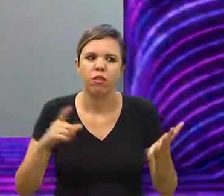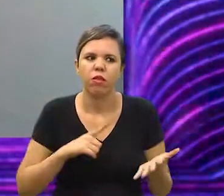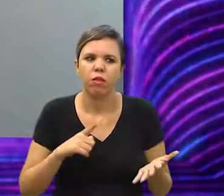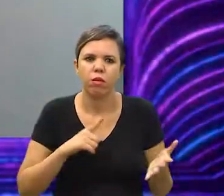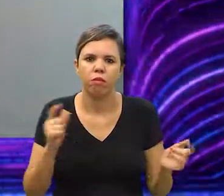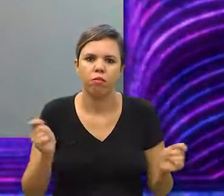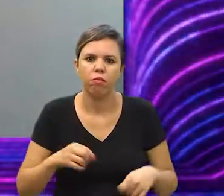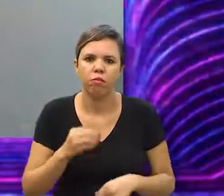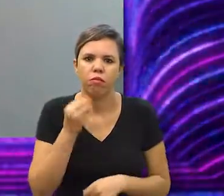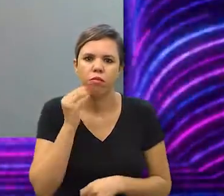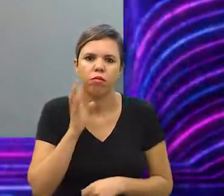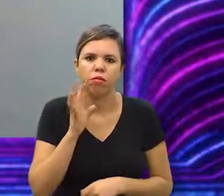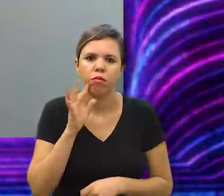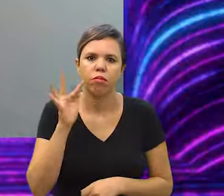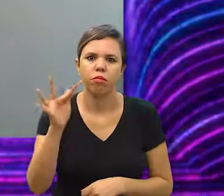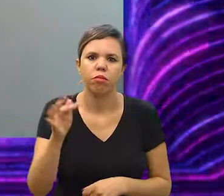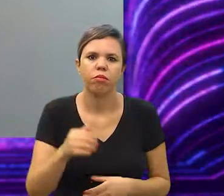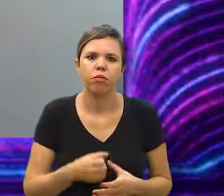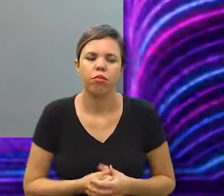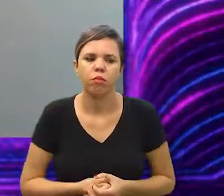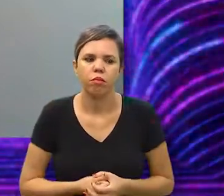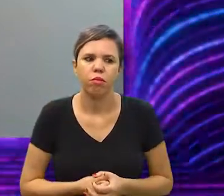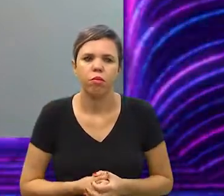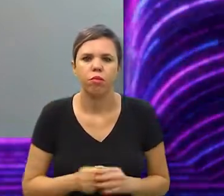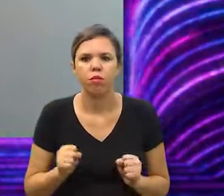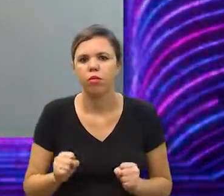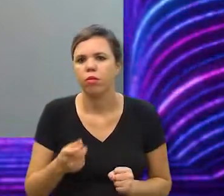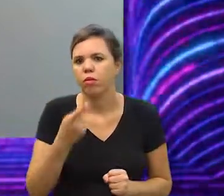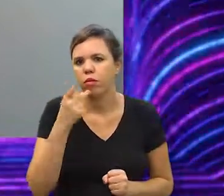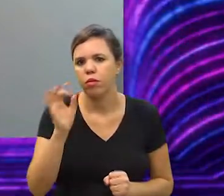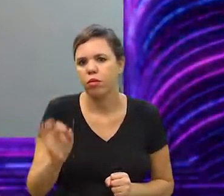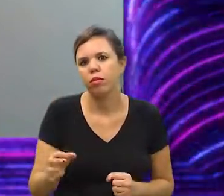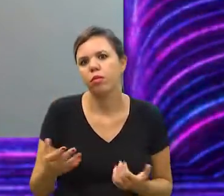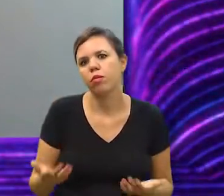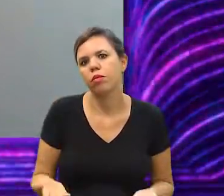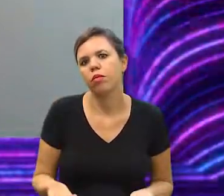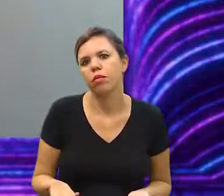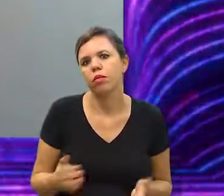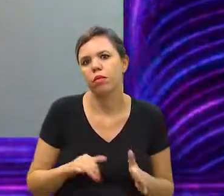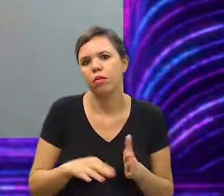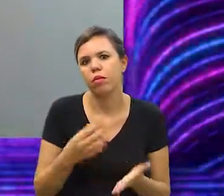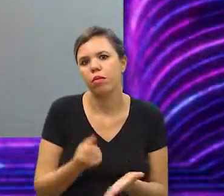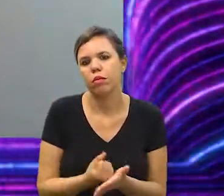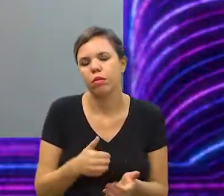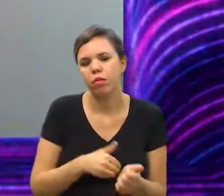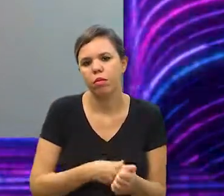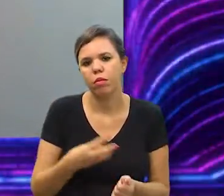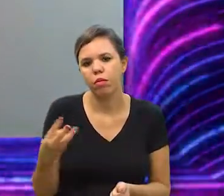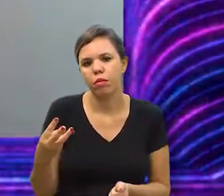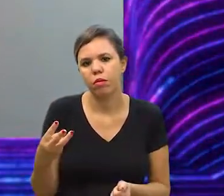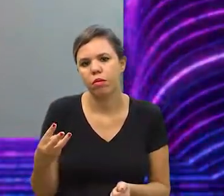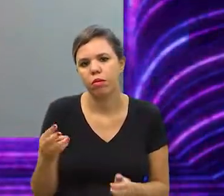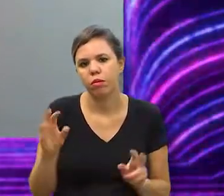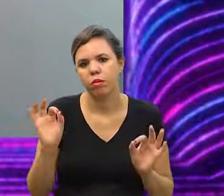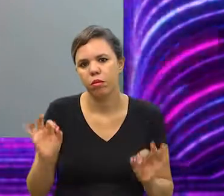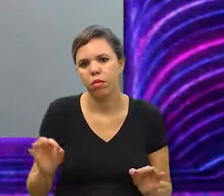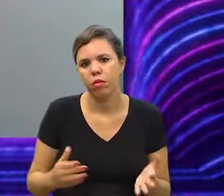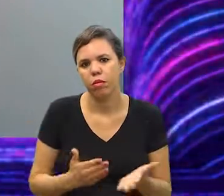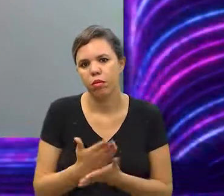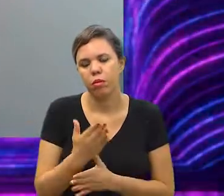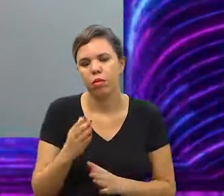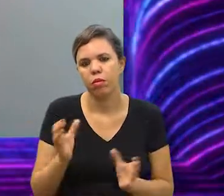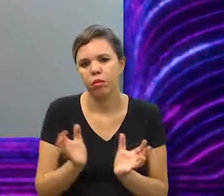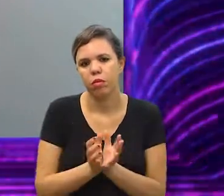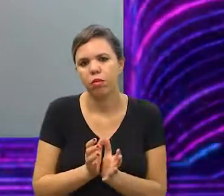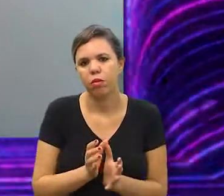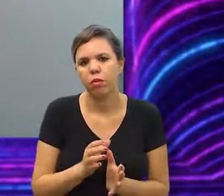muita possibilidade legal para o futuro, mas o que eu posso falar com certeza é Arquivos Secretos 3 e, se tudo der certo, o Clube